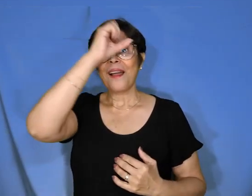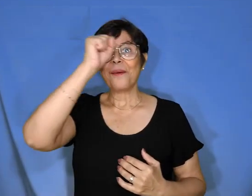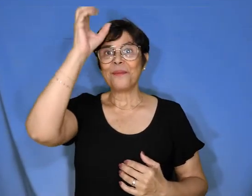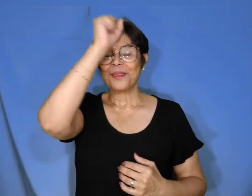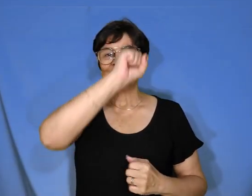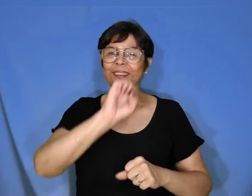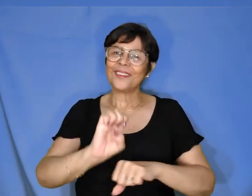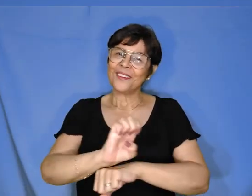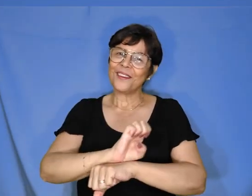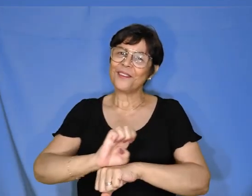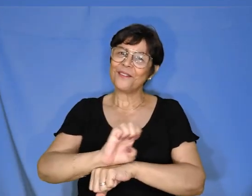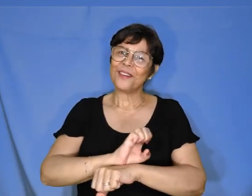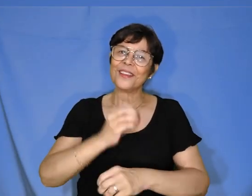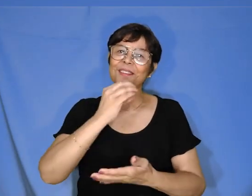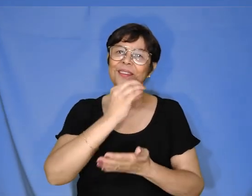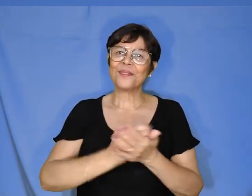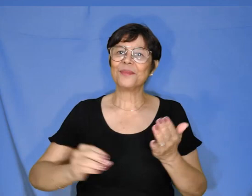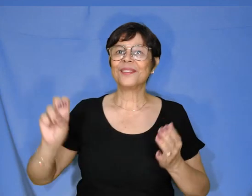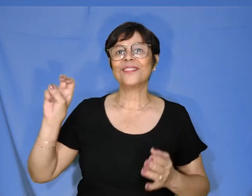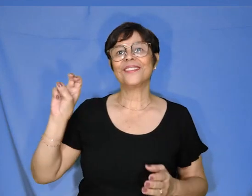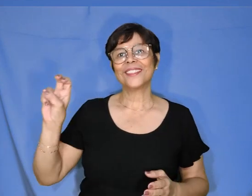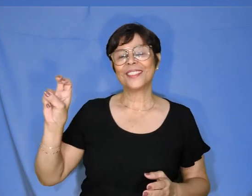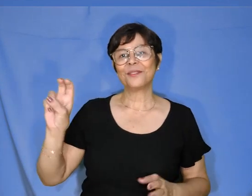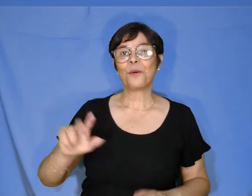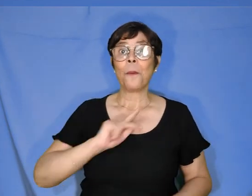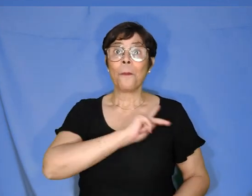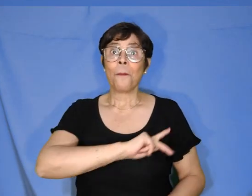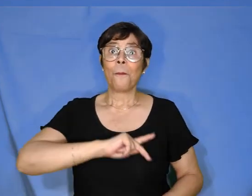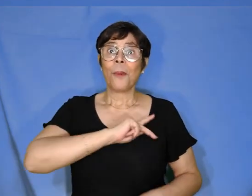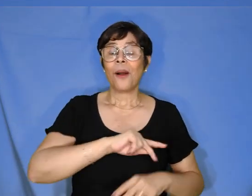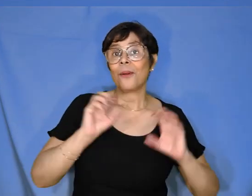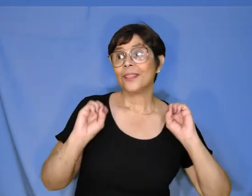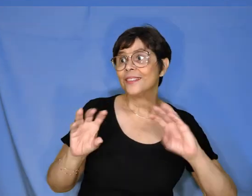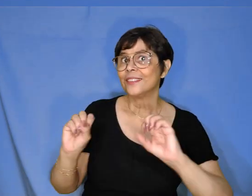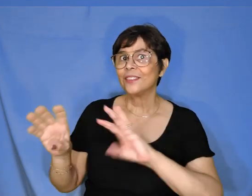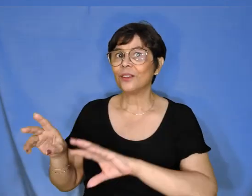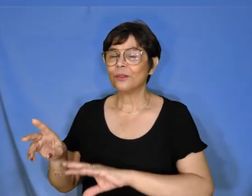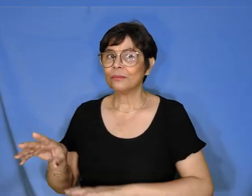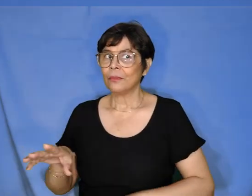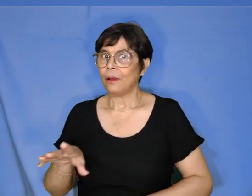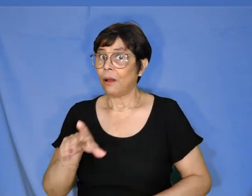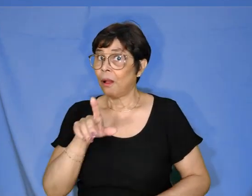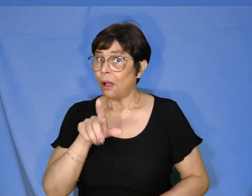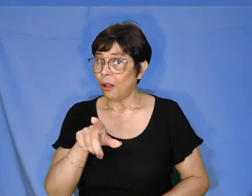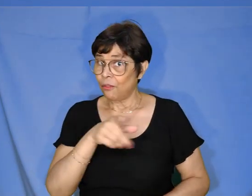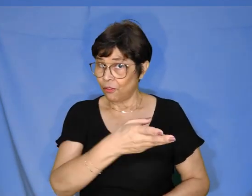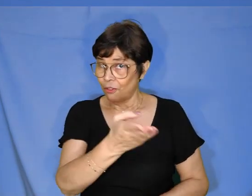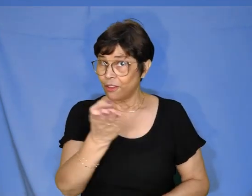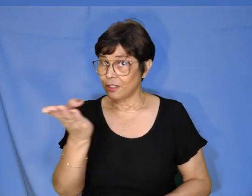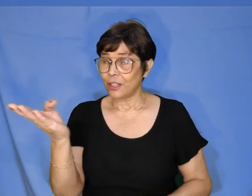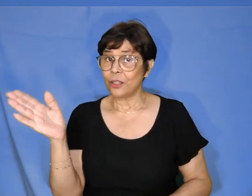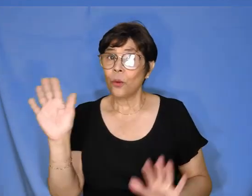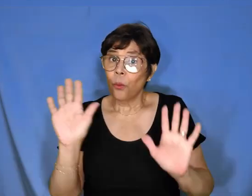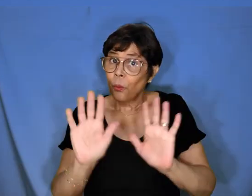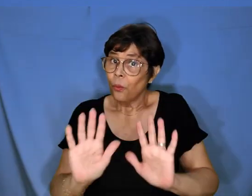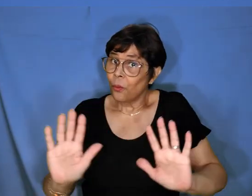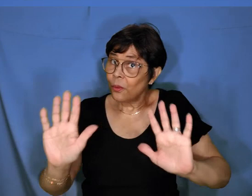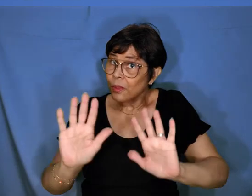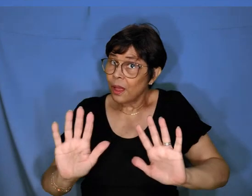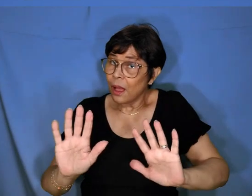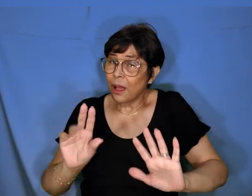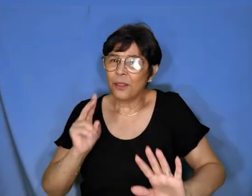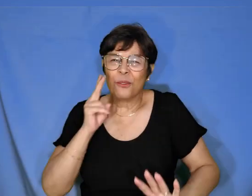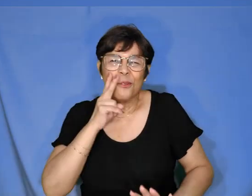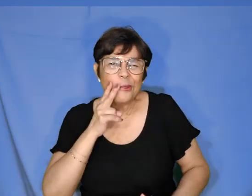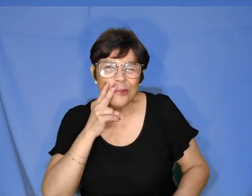5, não vos embriagueis com vinho no qual há dissolução, mas enchei-vos do Espírito Santo. Daí para frente, tudo que Paulo vai falar,